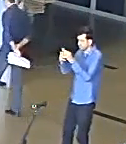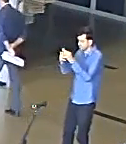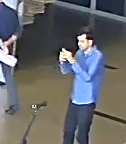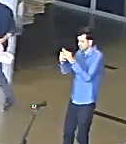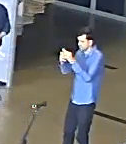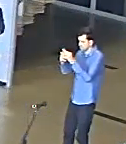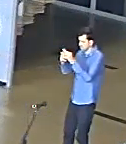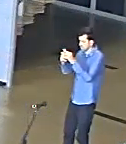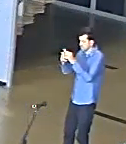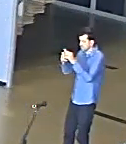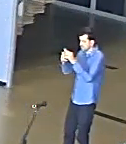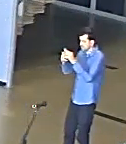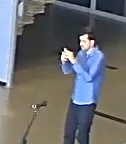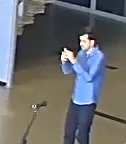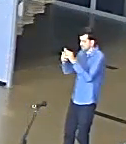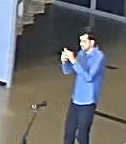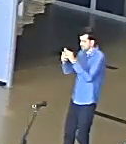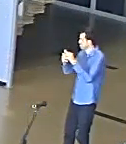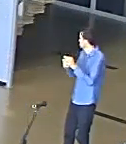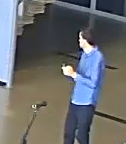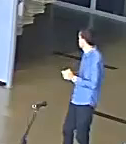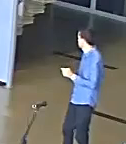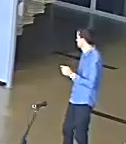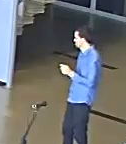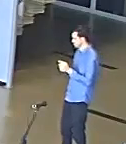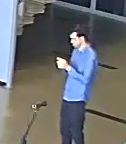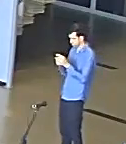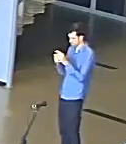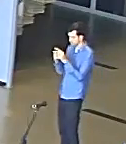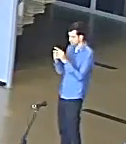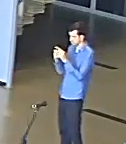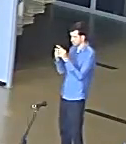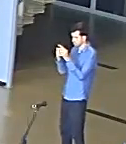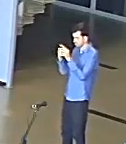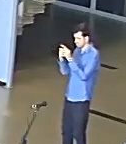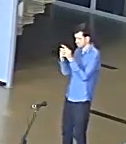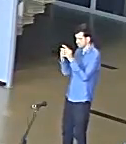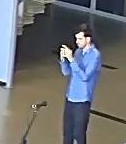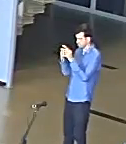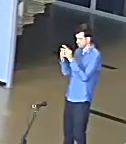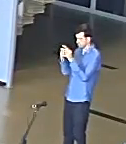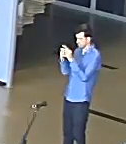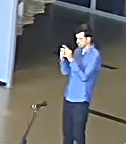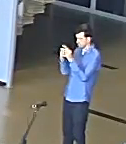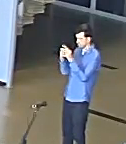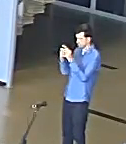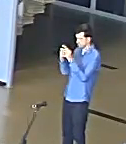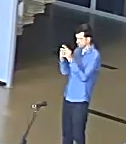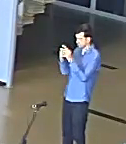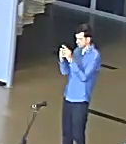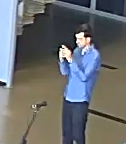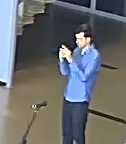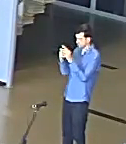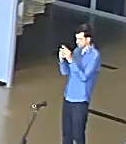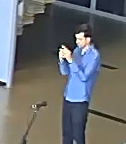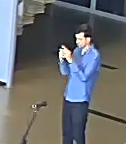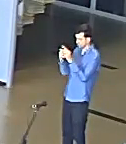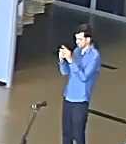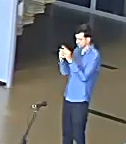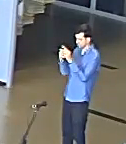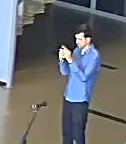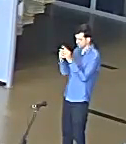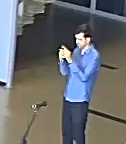emenda Popular já vista no estado num movimento de luta com mais de 60.000 assinaturas e adesões